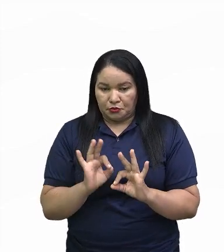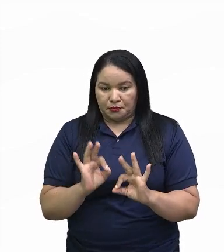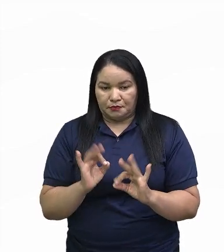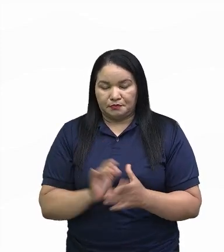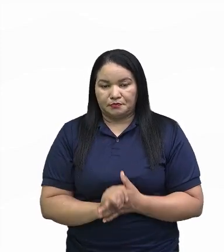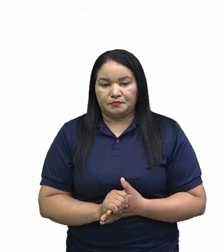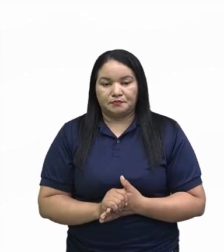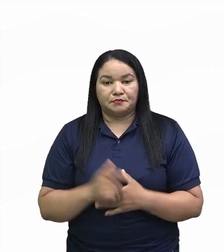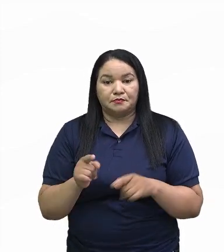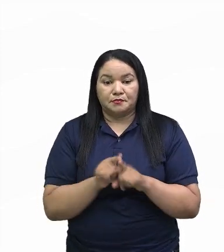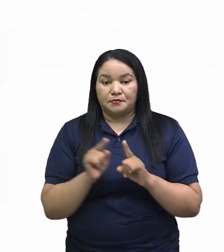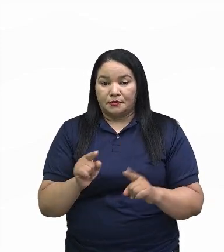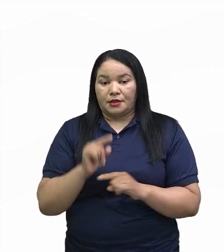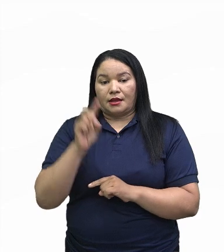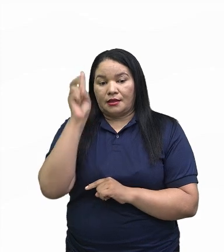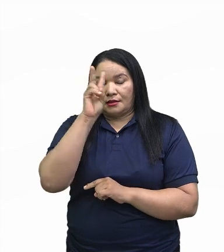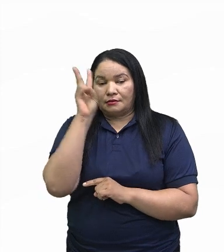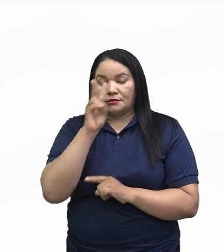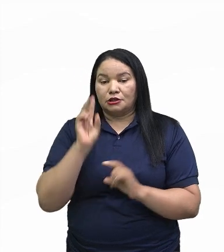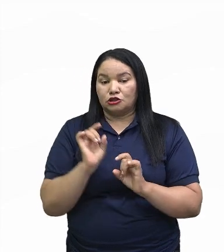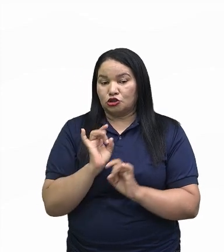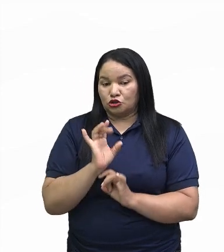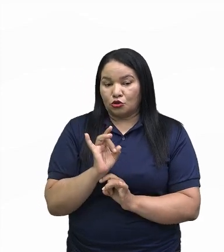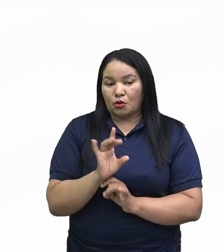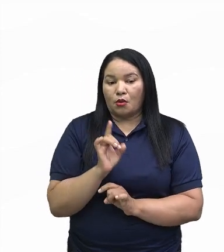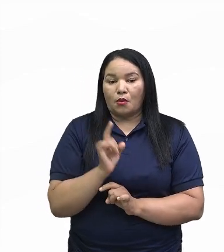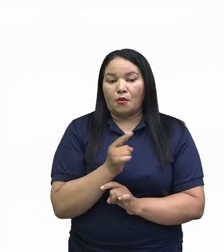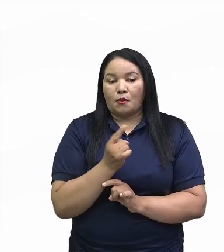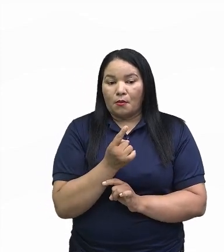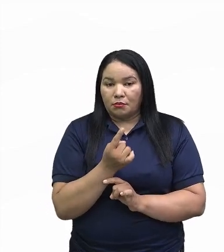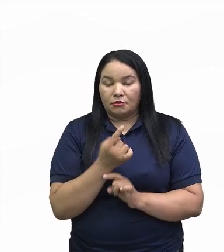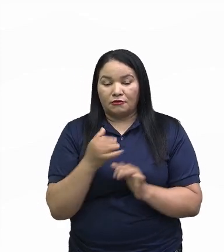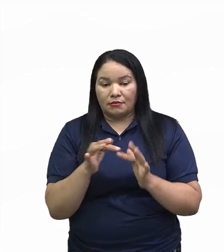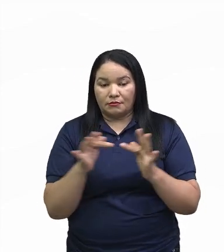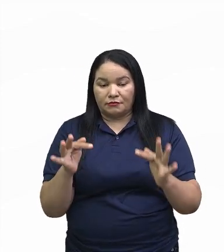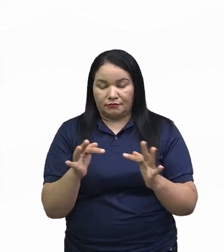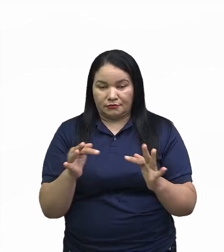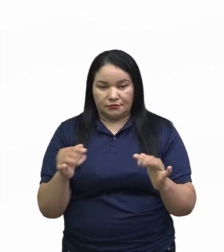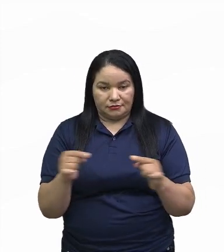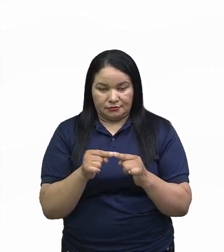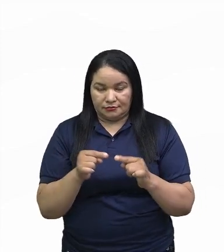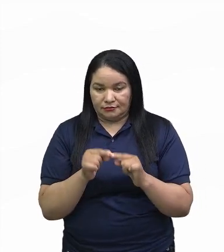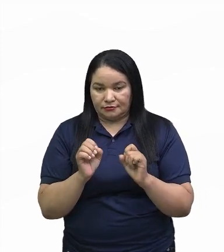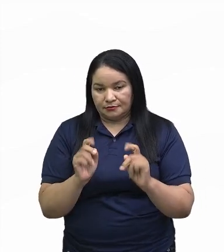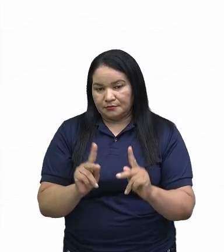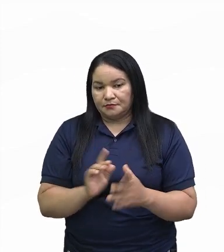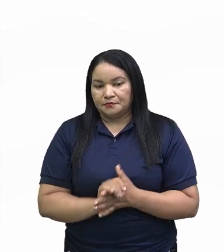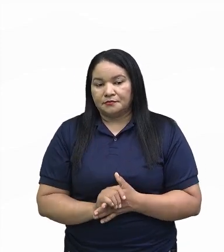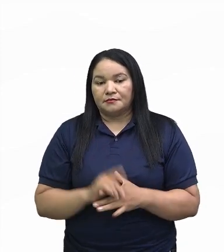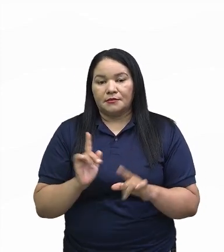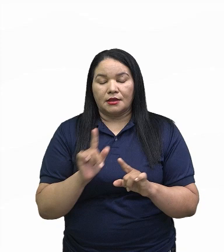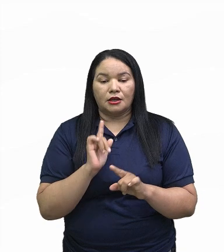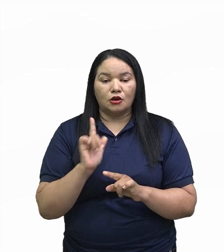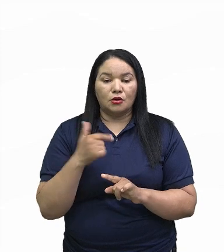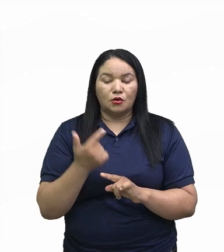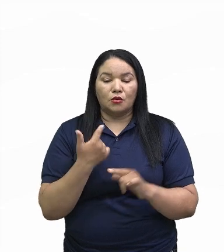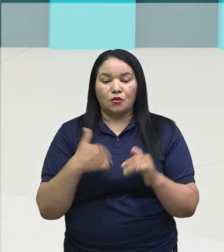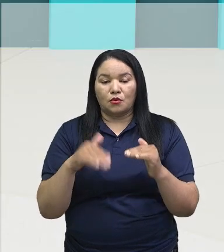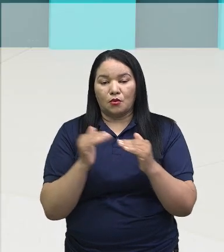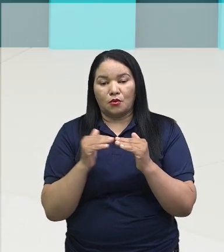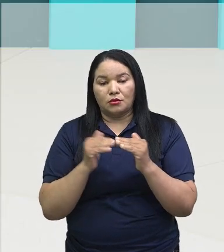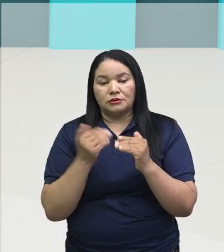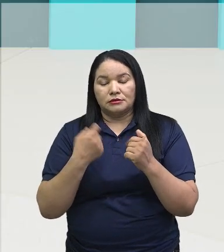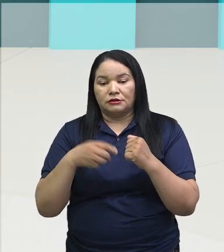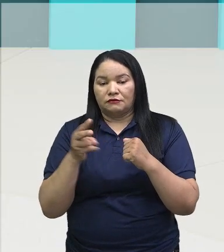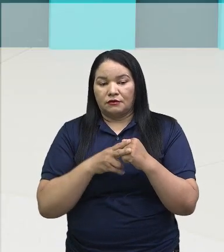Agora, só lembrando, só com essas expressões. Agora, com a concordância verbal com sujeito